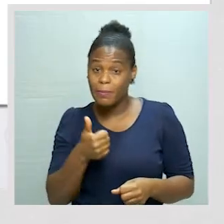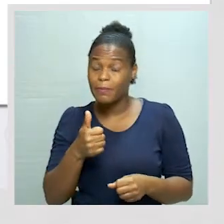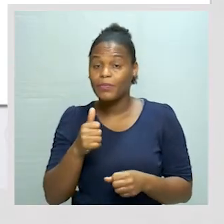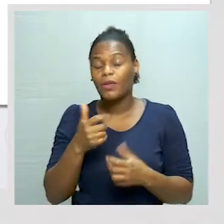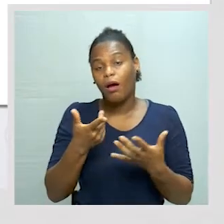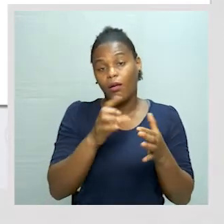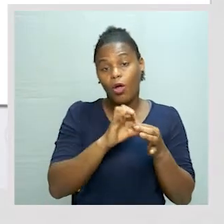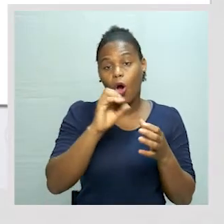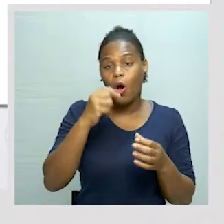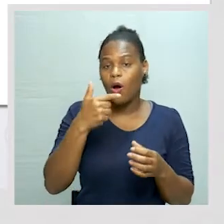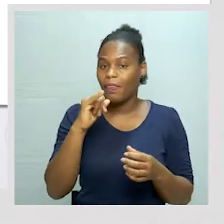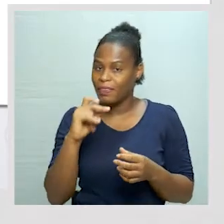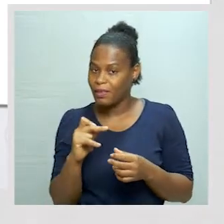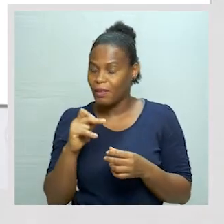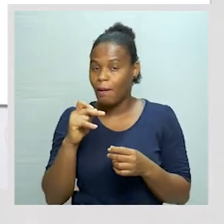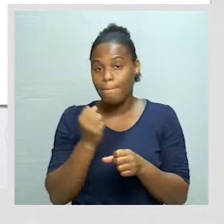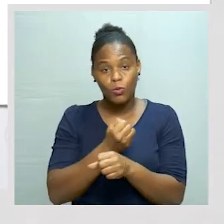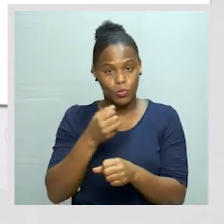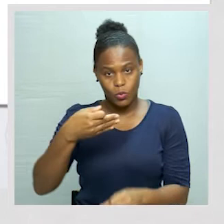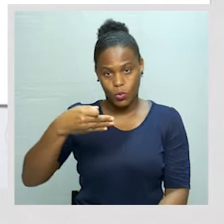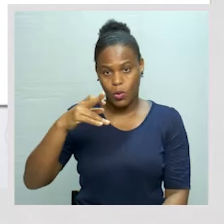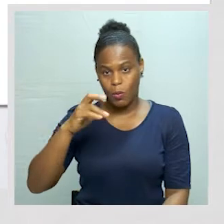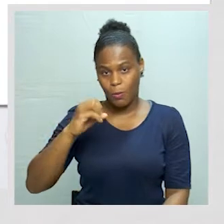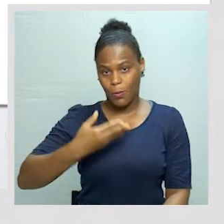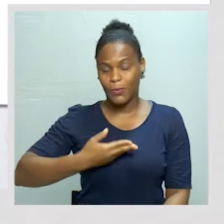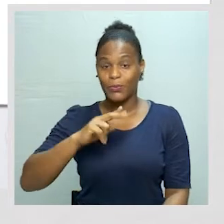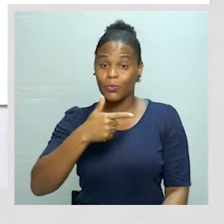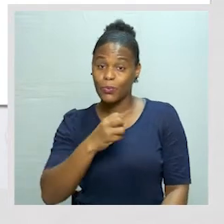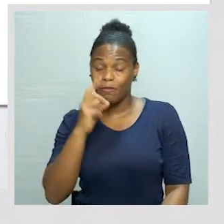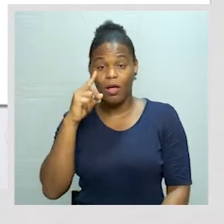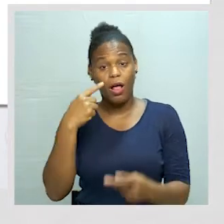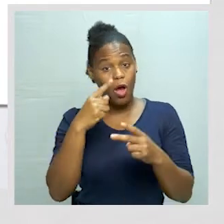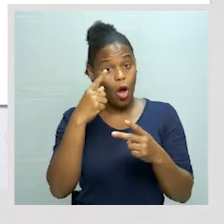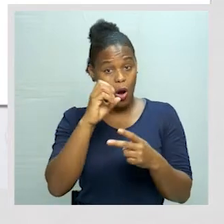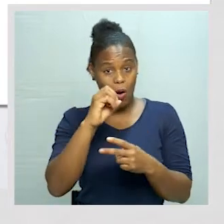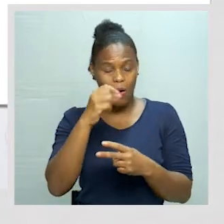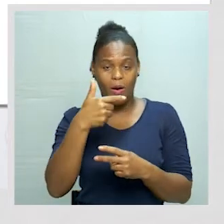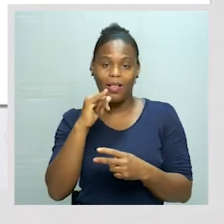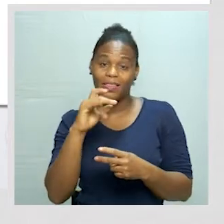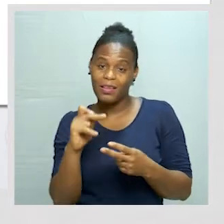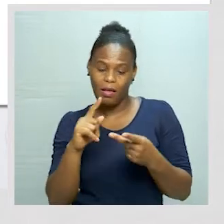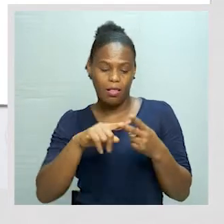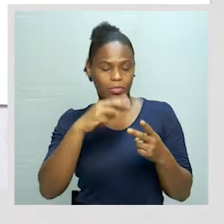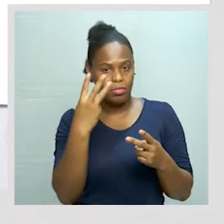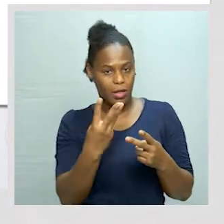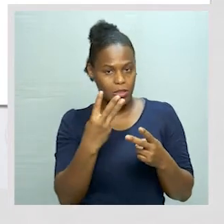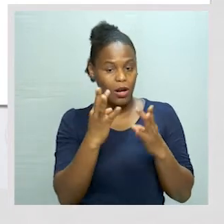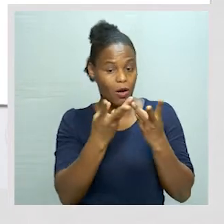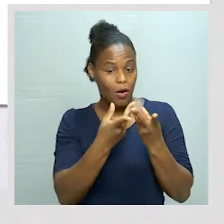ótica do produto. E vimos que nós temos 3 óticas para calcular o valor da produção de um